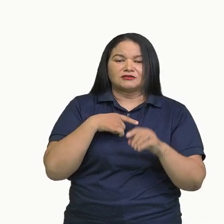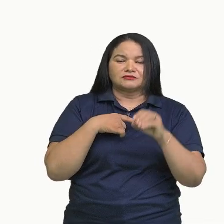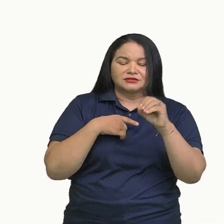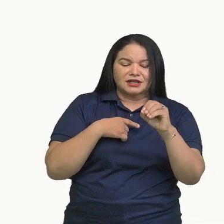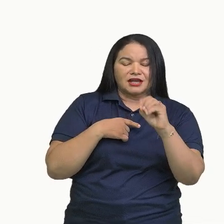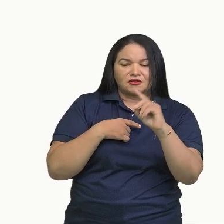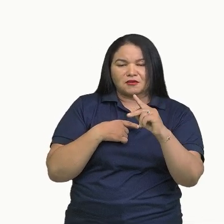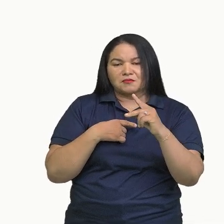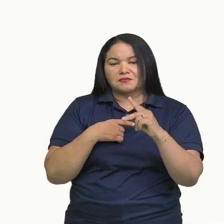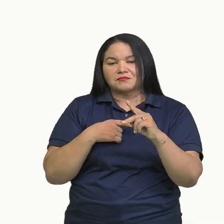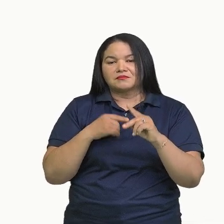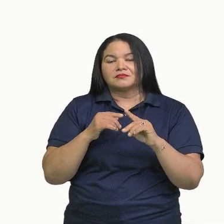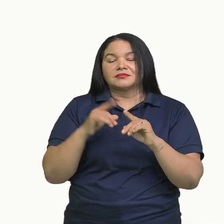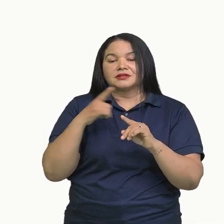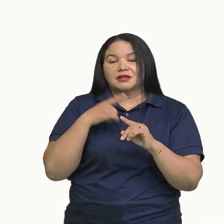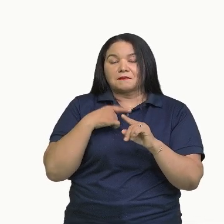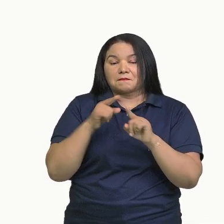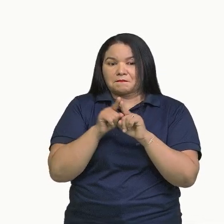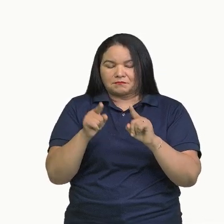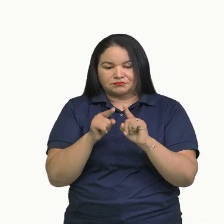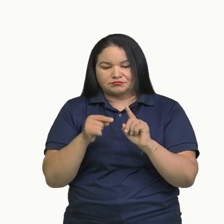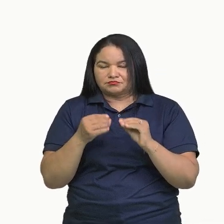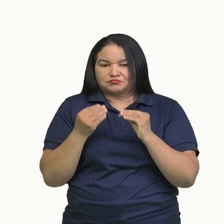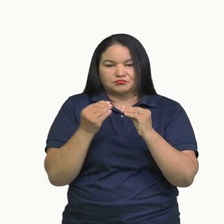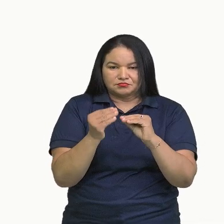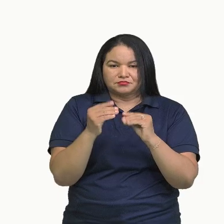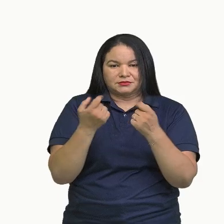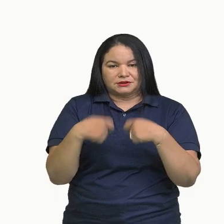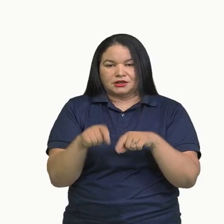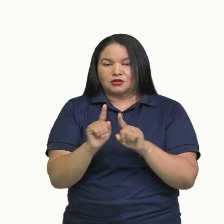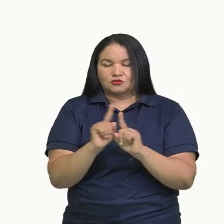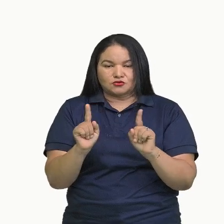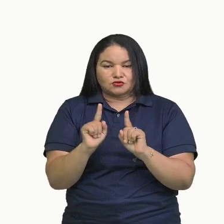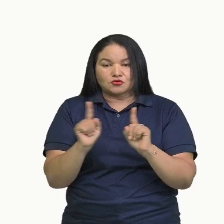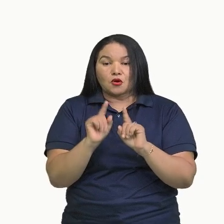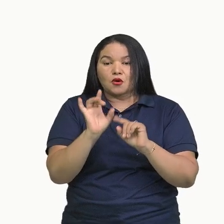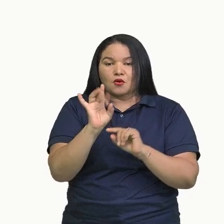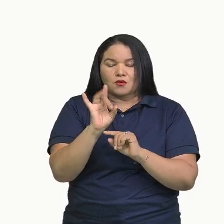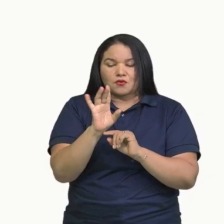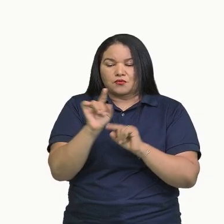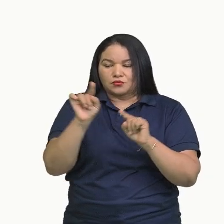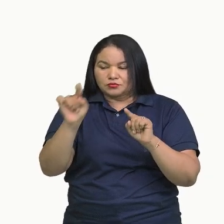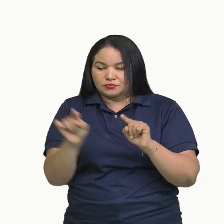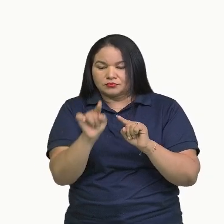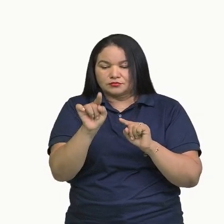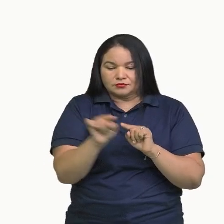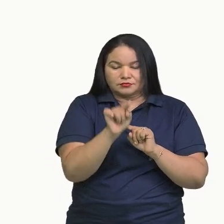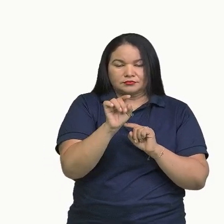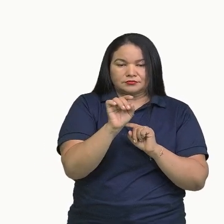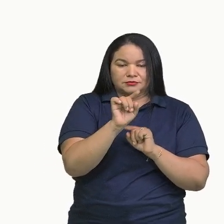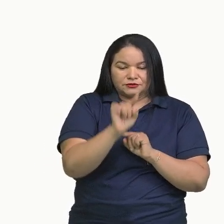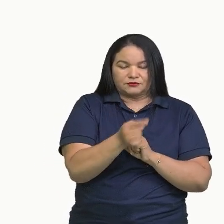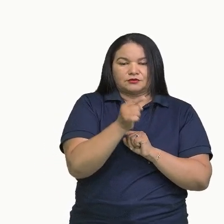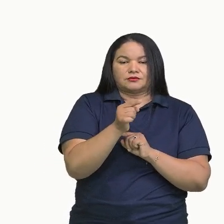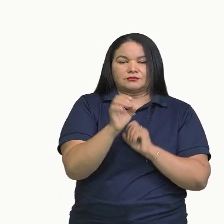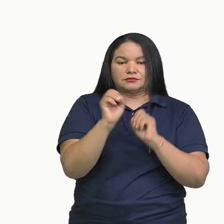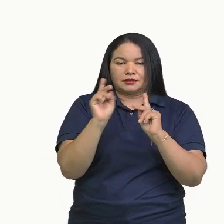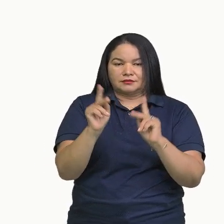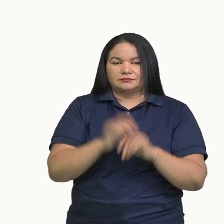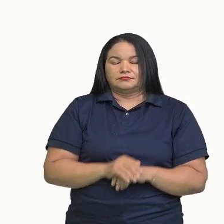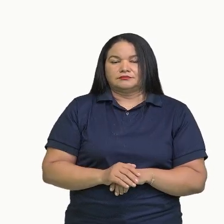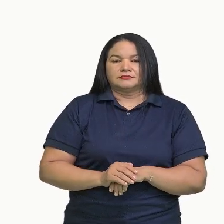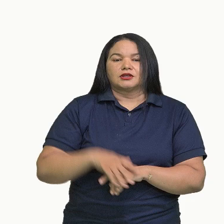aqui não aparece. Como ele não vai ter um valor, ele foi retirado. A próxima representação, fração